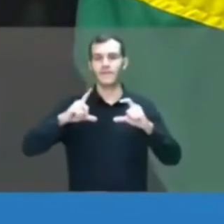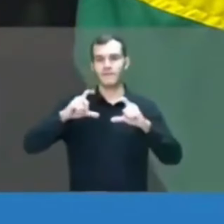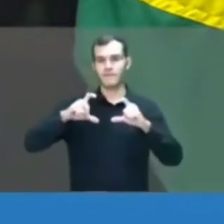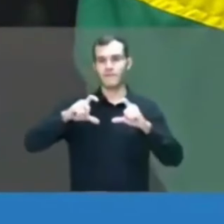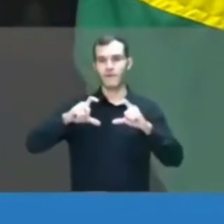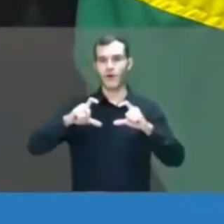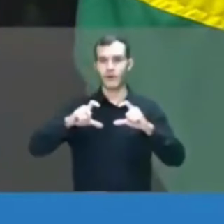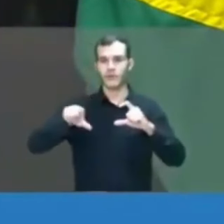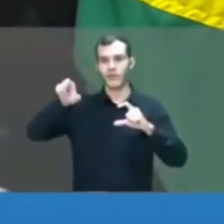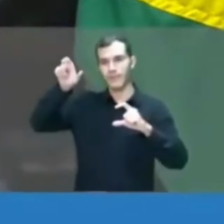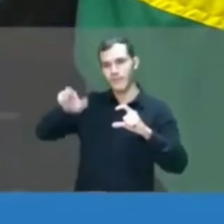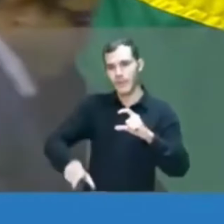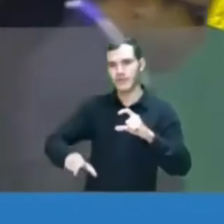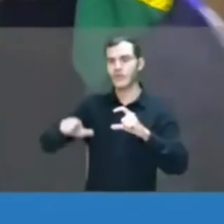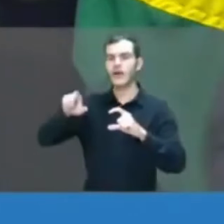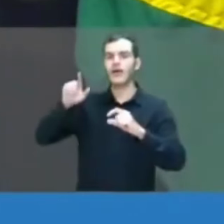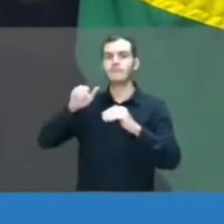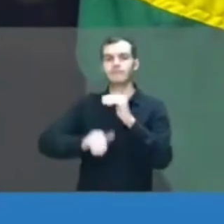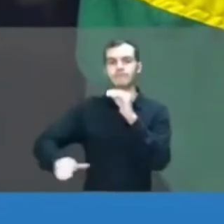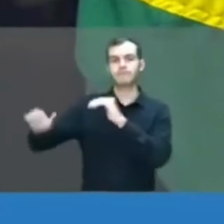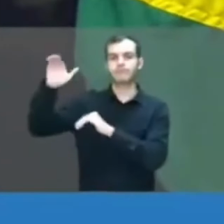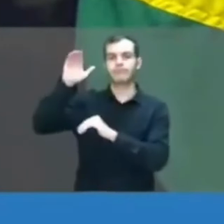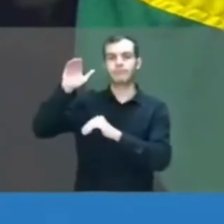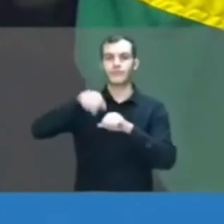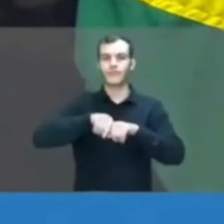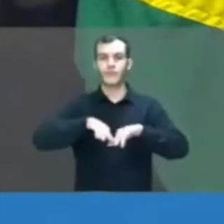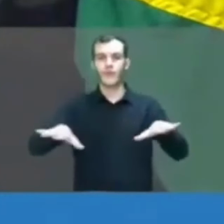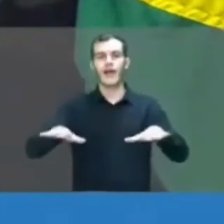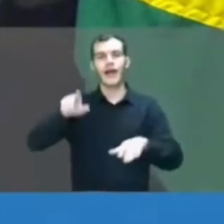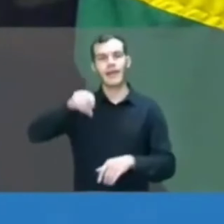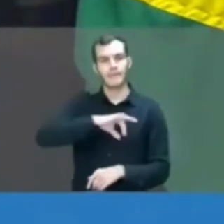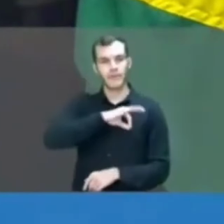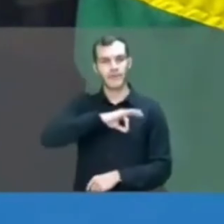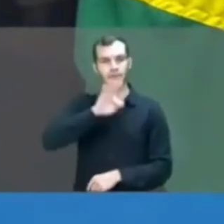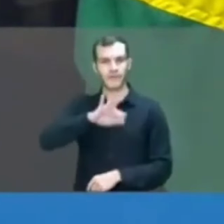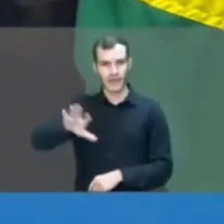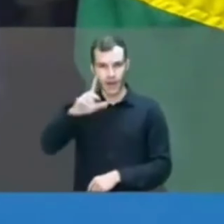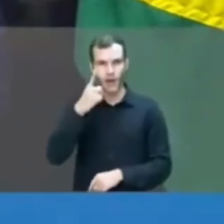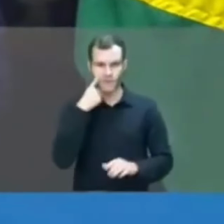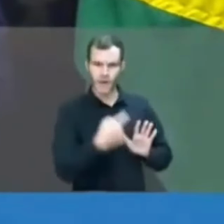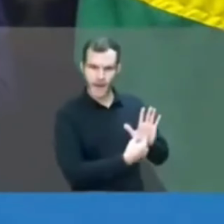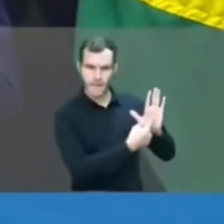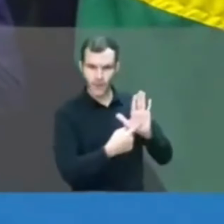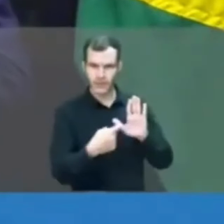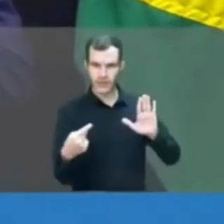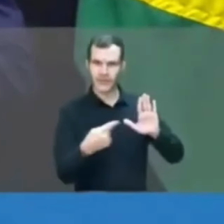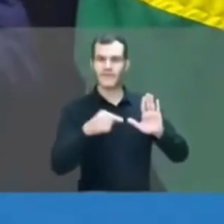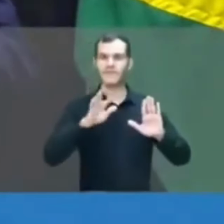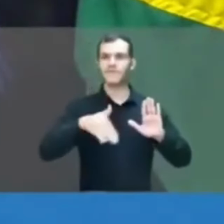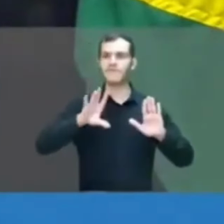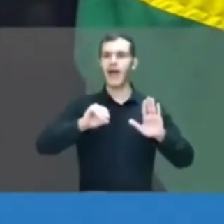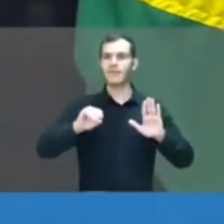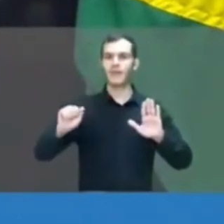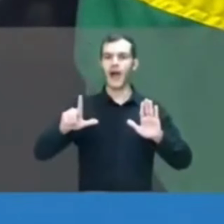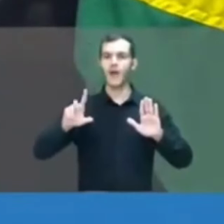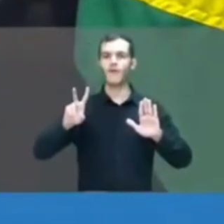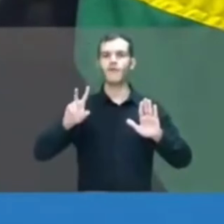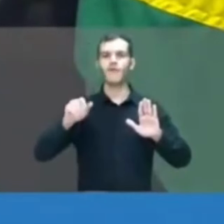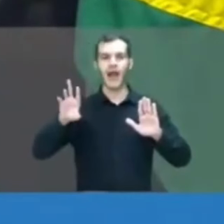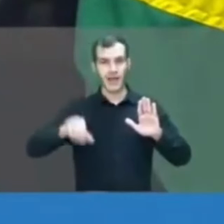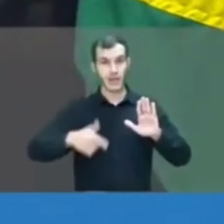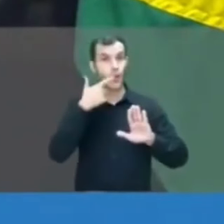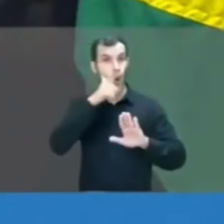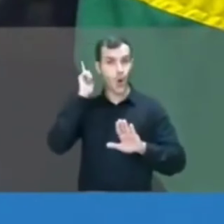um abusador de autoridade da Polícia Federal. Esse aqui, Fábio Álvarez Schorr. Falei dele já